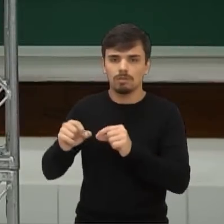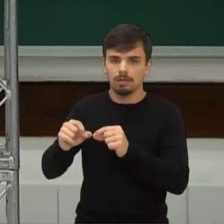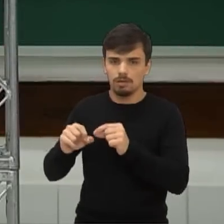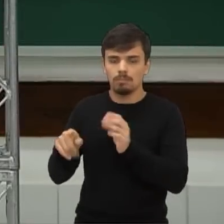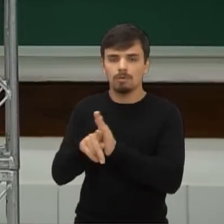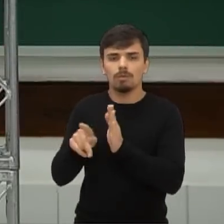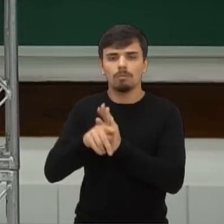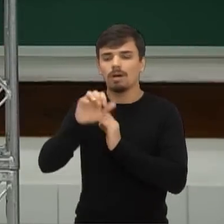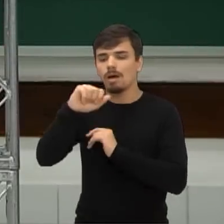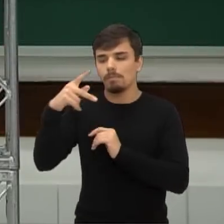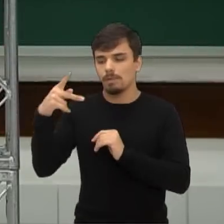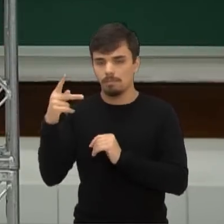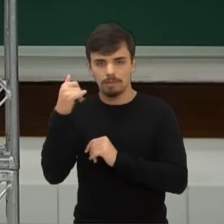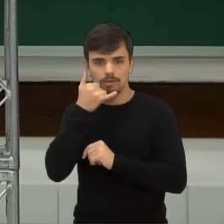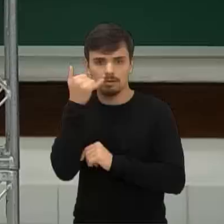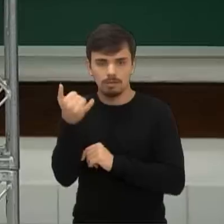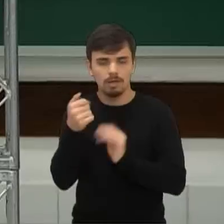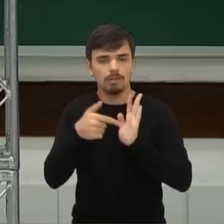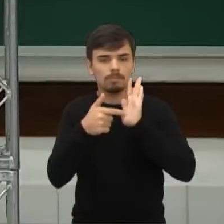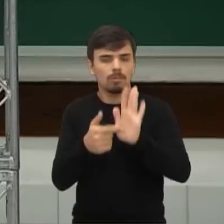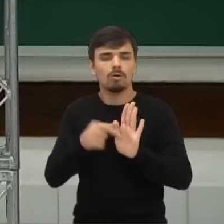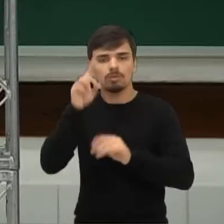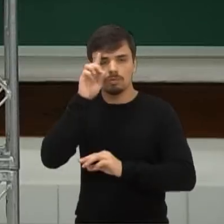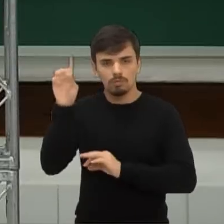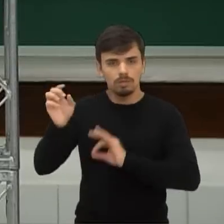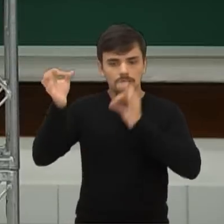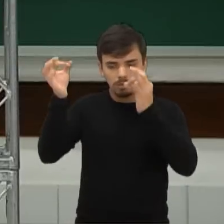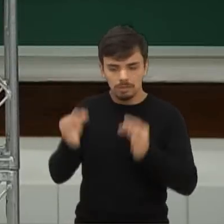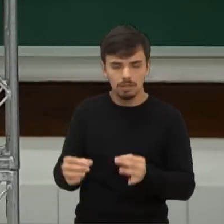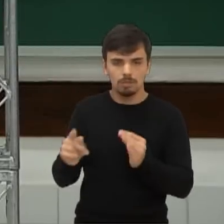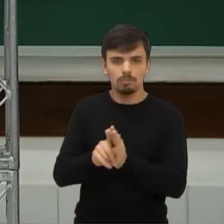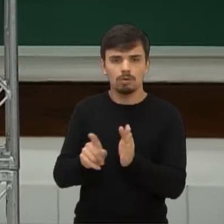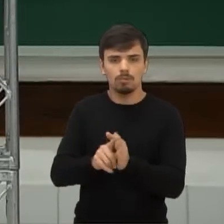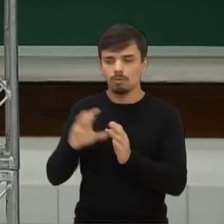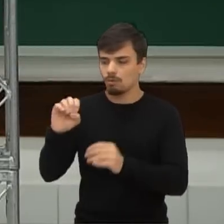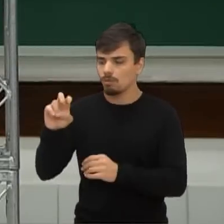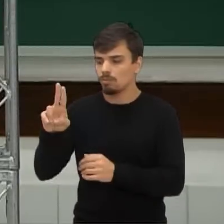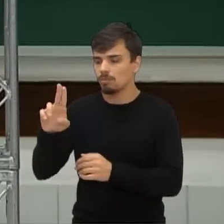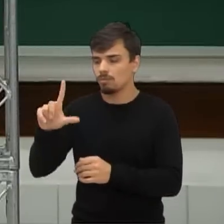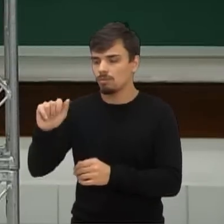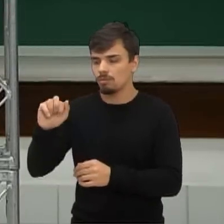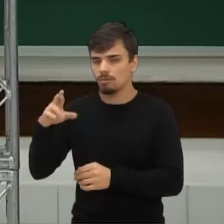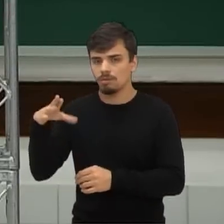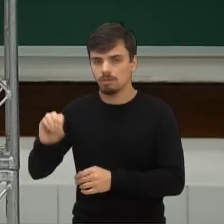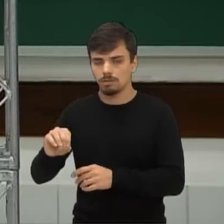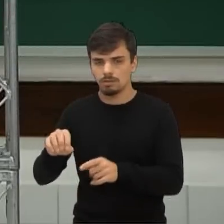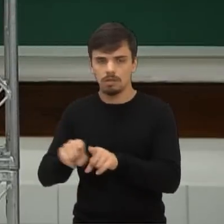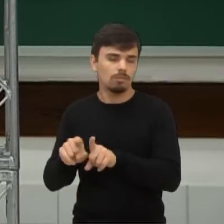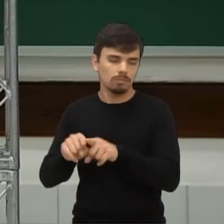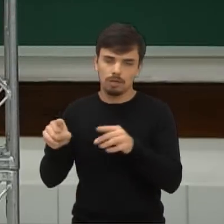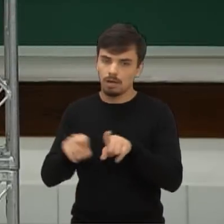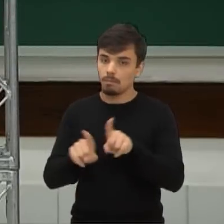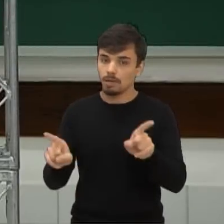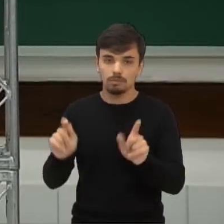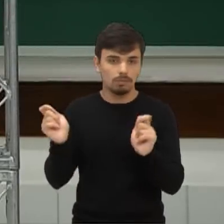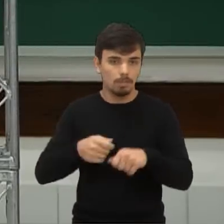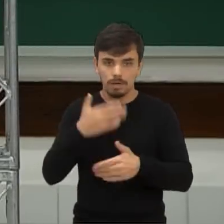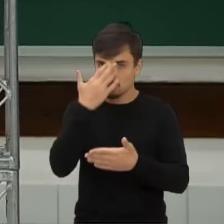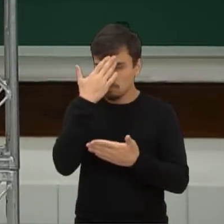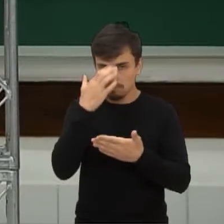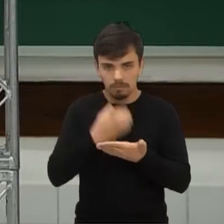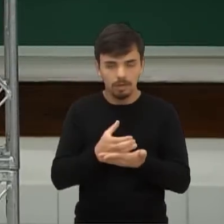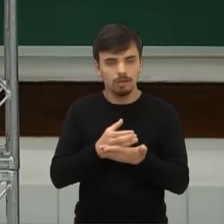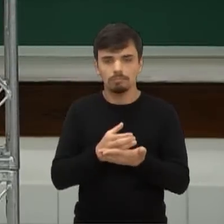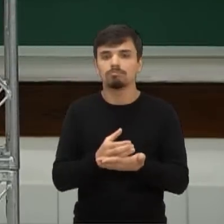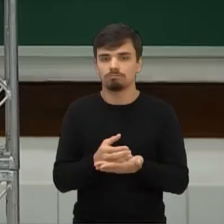dias de menstruação, dias de ovulação. Mesmo assim, é um método pouco confiável, porque o ciclo